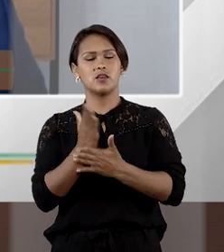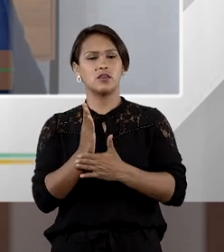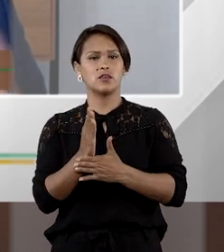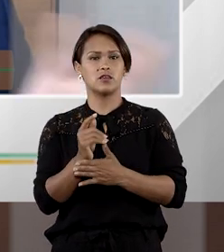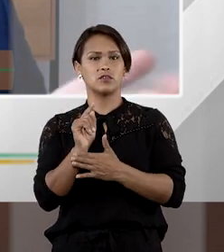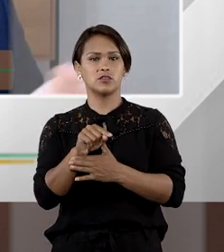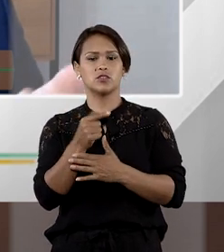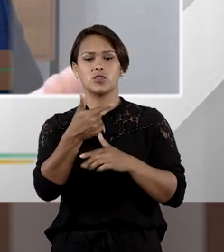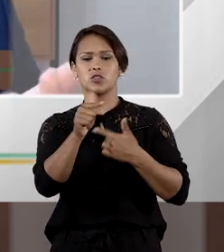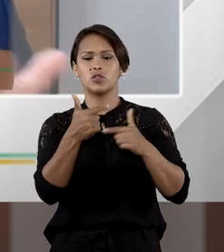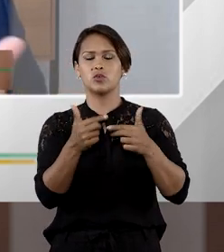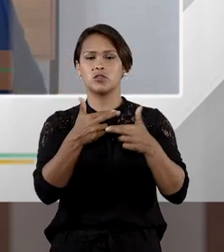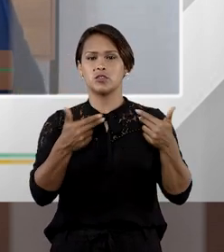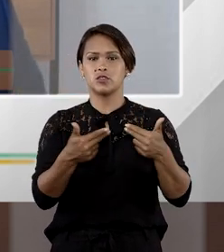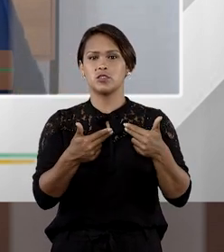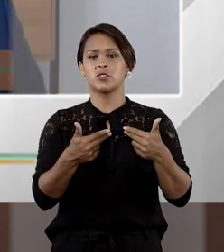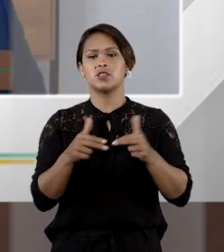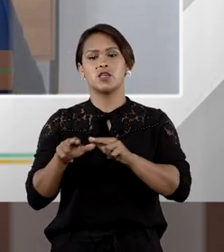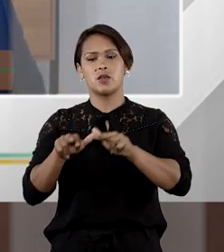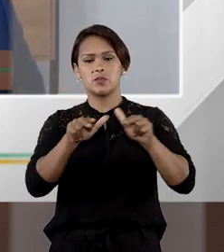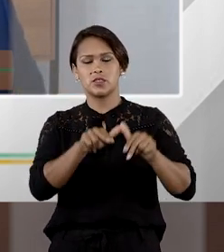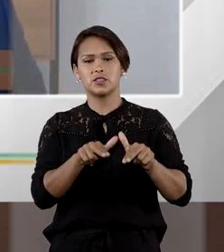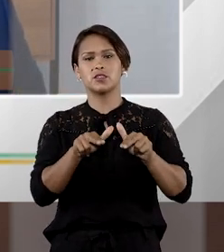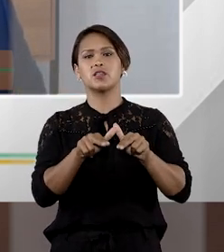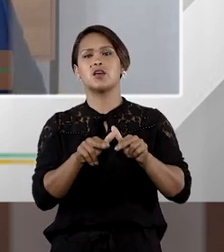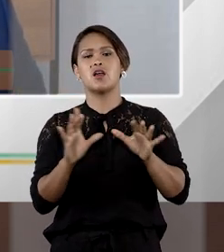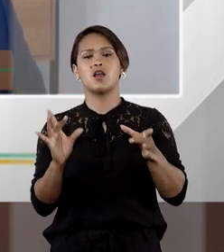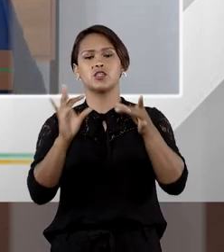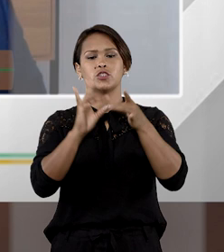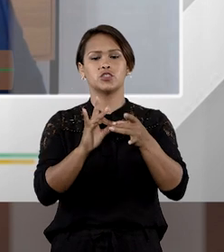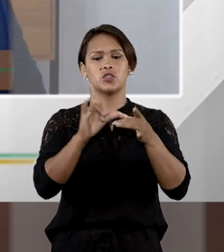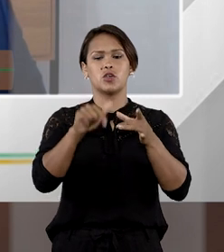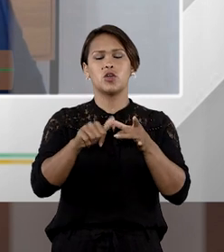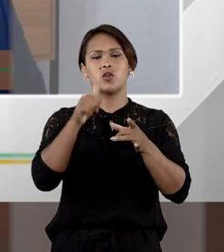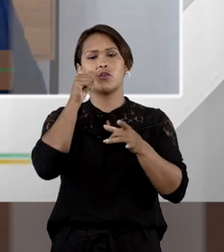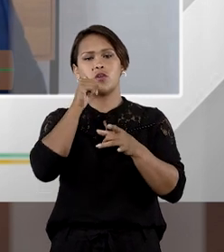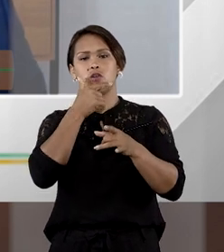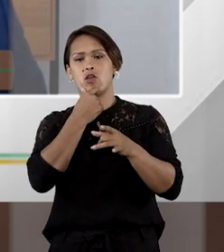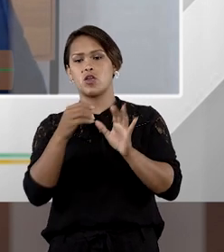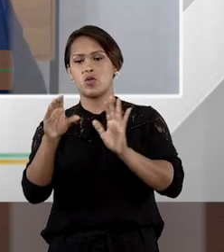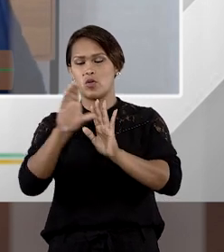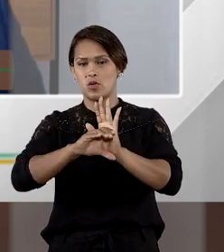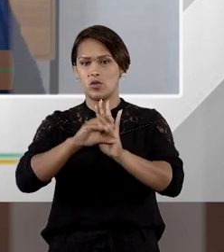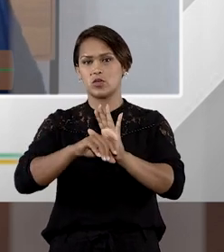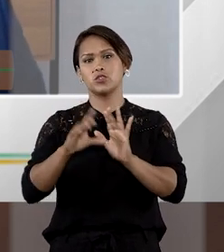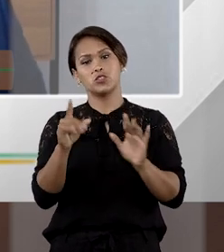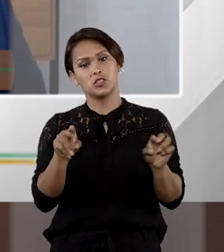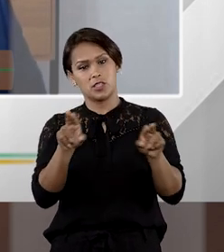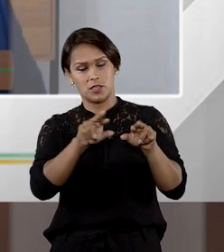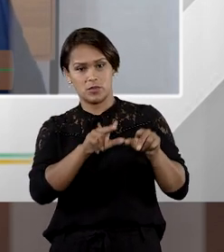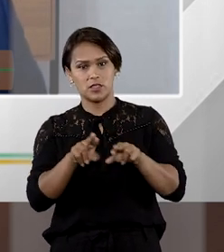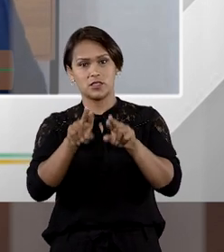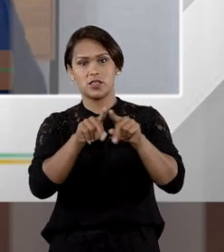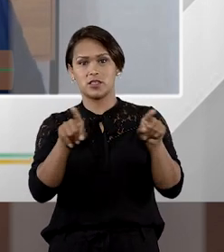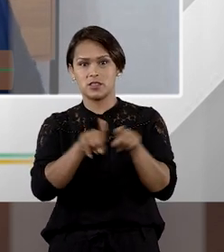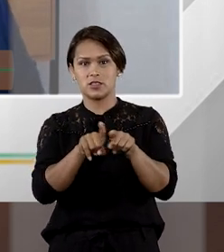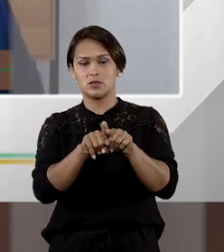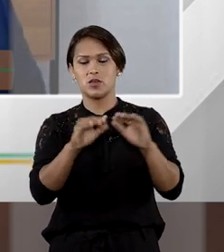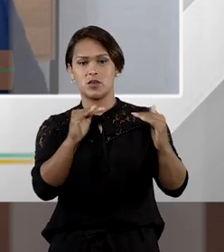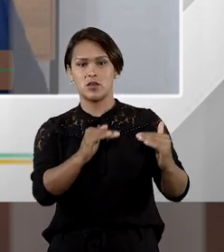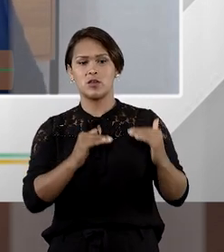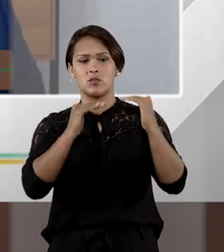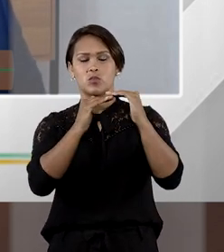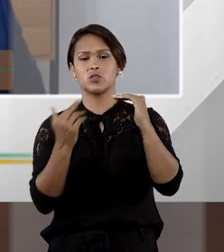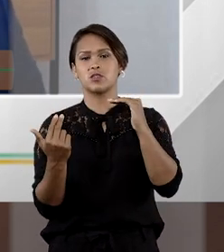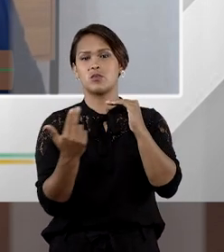reconheceu, entre outras coisas, que a parentalidade socioafetiva é forma de parentesco civil, que a parentalidade socioafetiva está numa posição